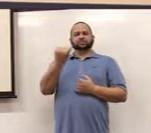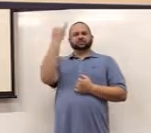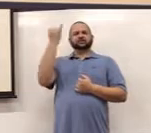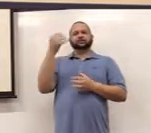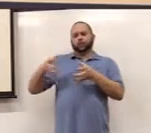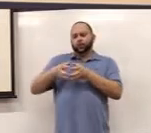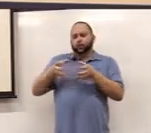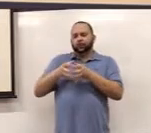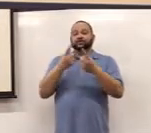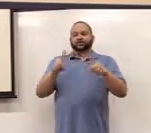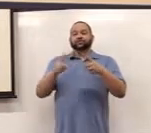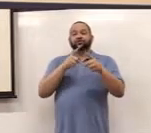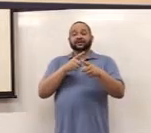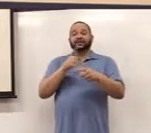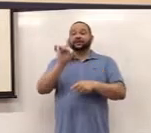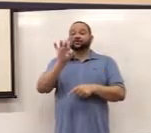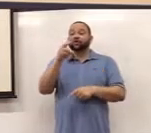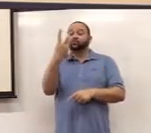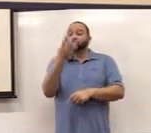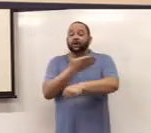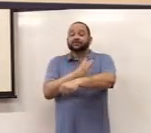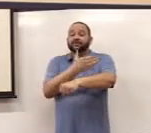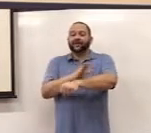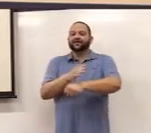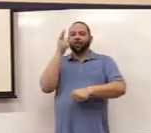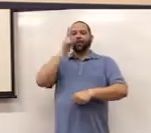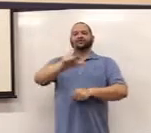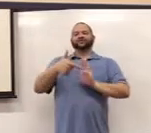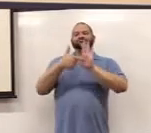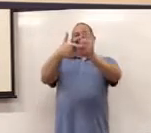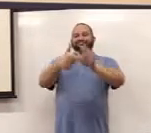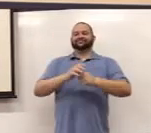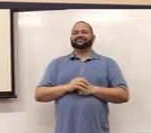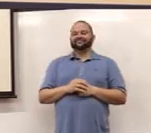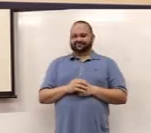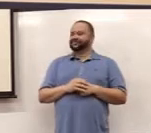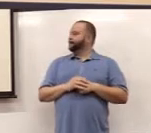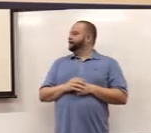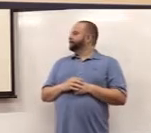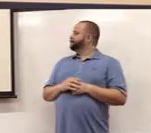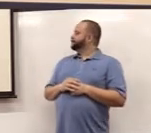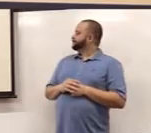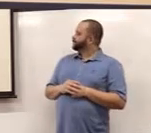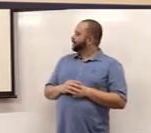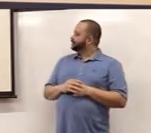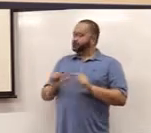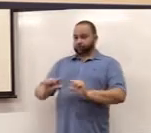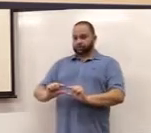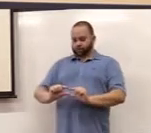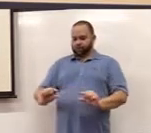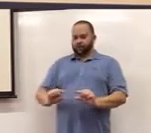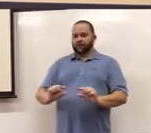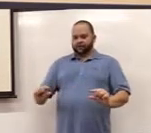terem conseguido essa apresentação. Realizar essa apresentação. Continuando ainda, ali na última linha, o senhor Ludwig van